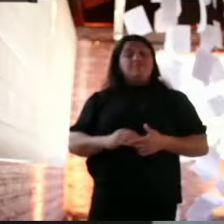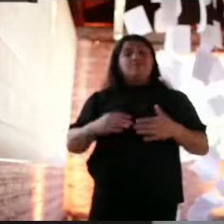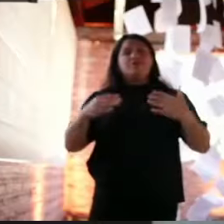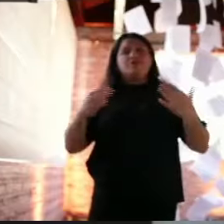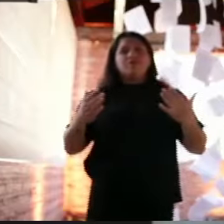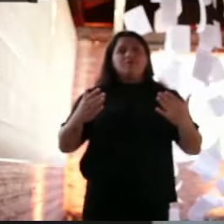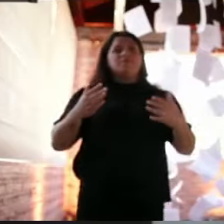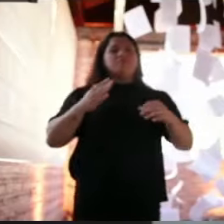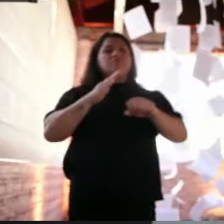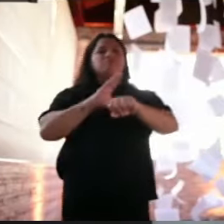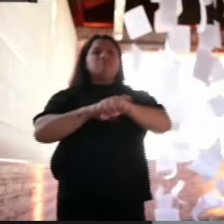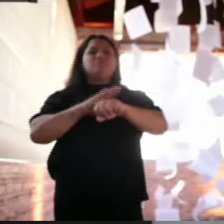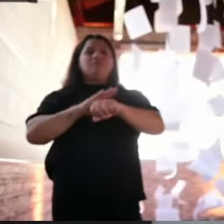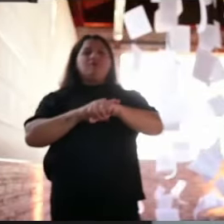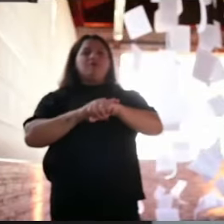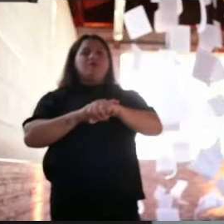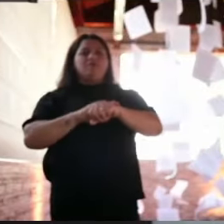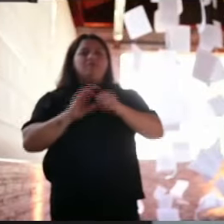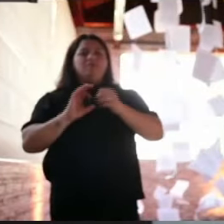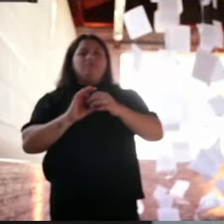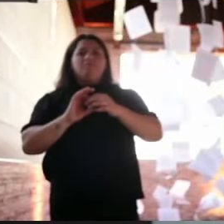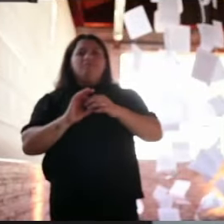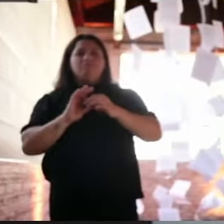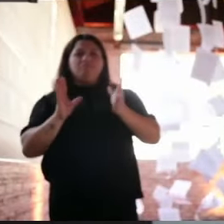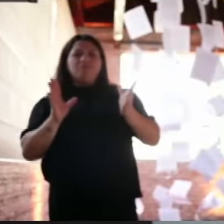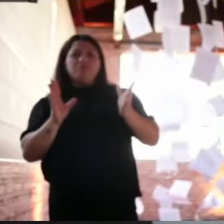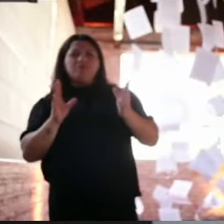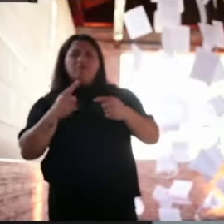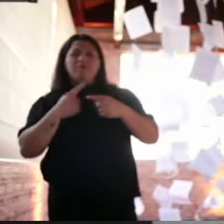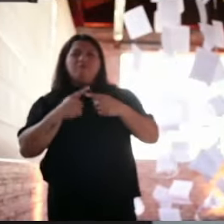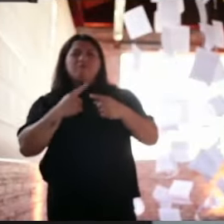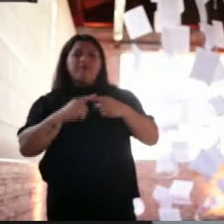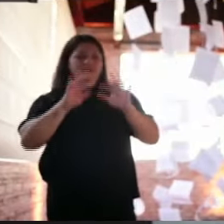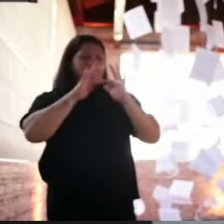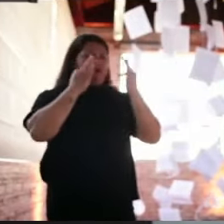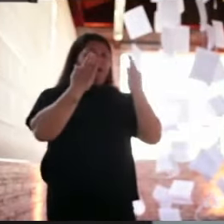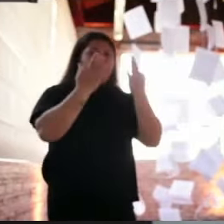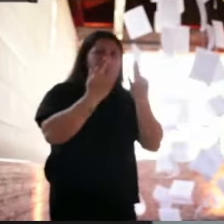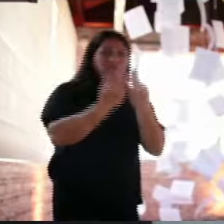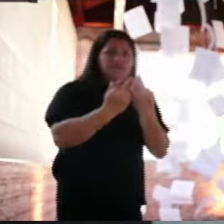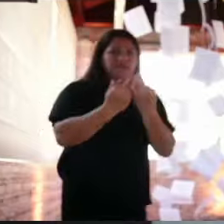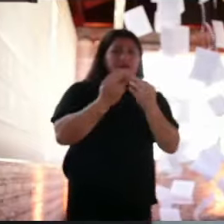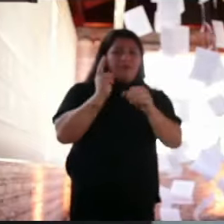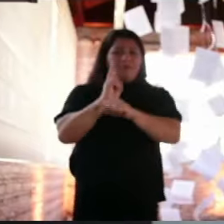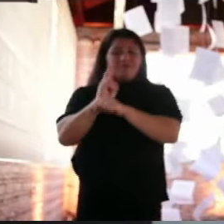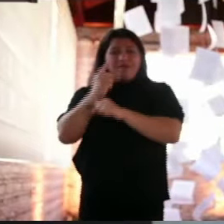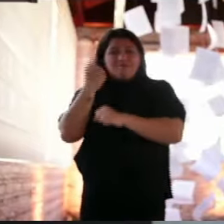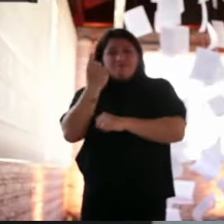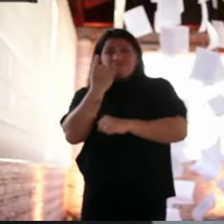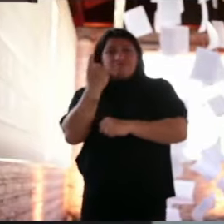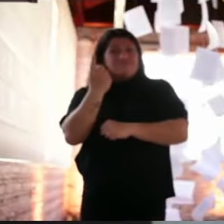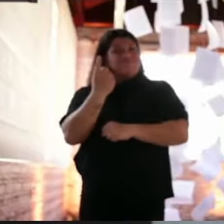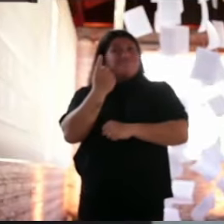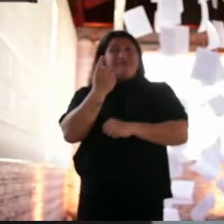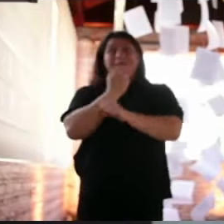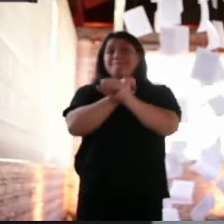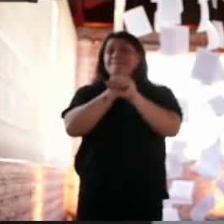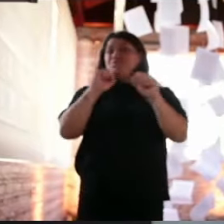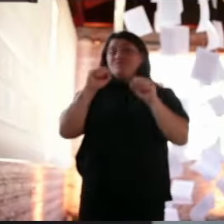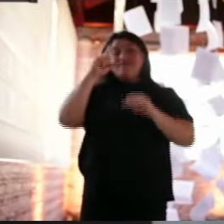o tempo todo na virtualidade porque as famílias não tem como cuidar dessas crianças sozinhas tá muito